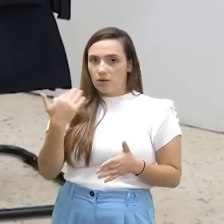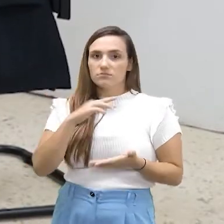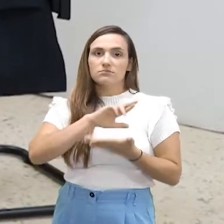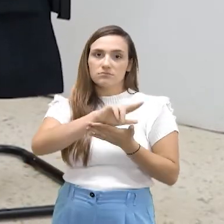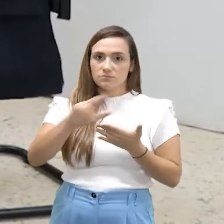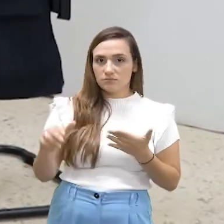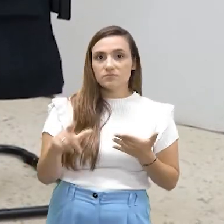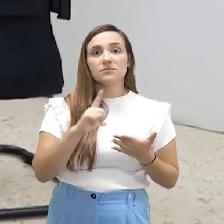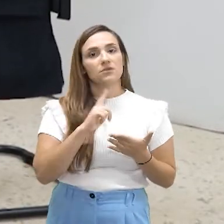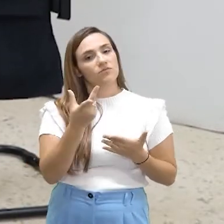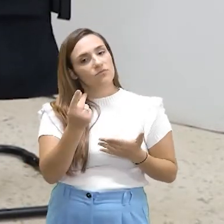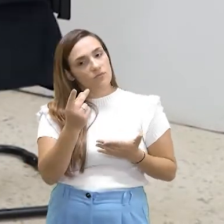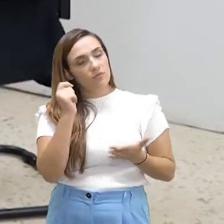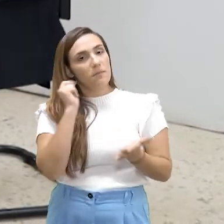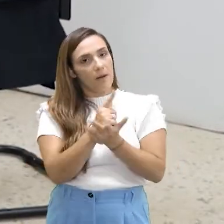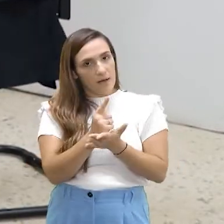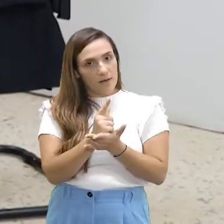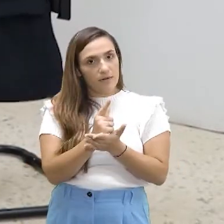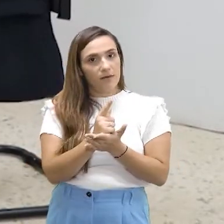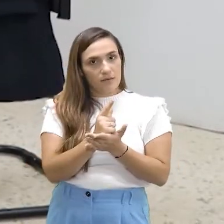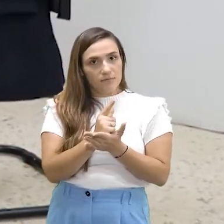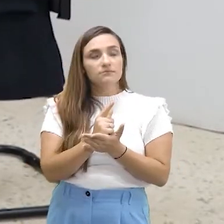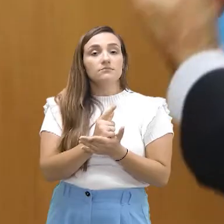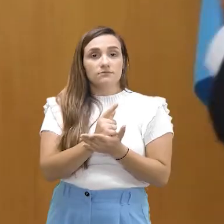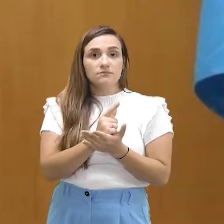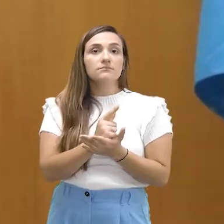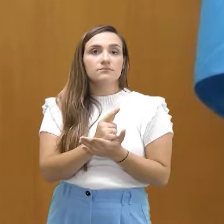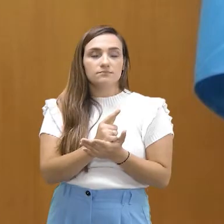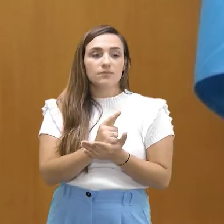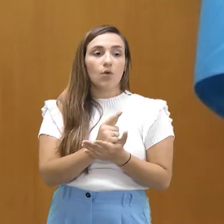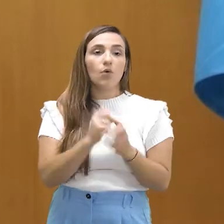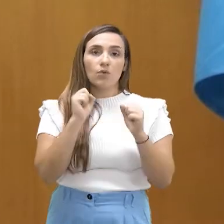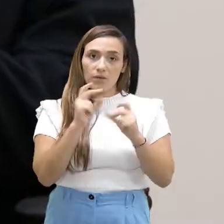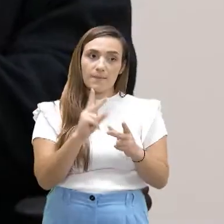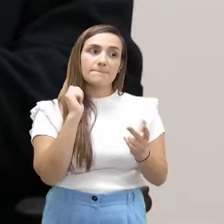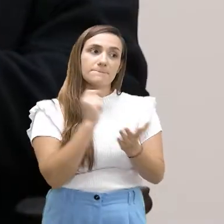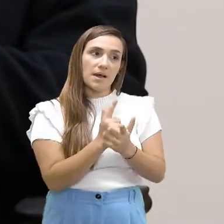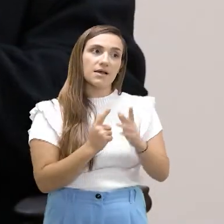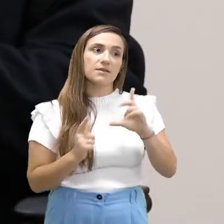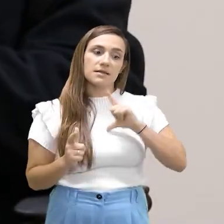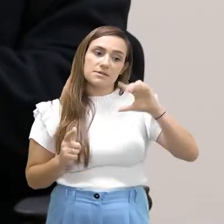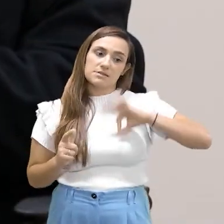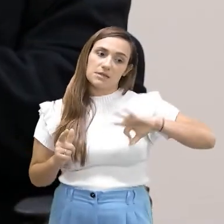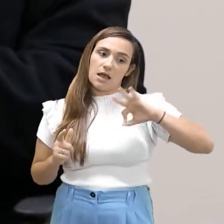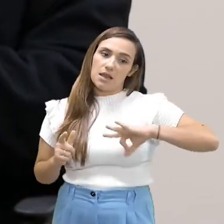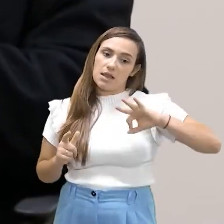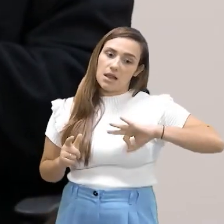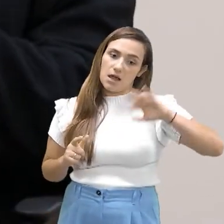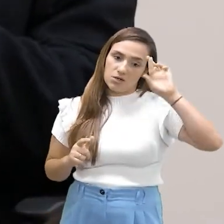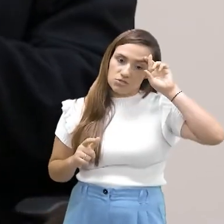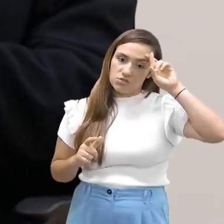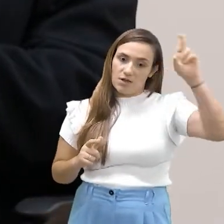lavra uma escritura e dependendo do valor, tem uma tabela, ele vai receber também aquele respectivo valor.